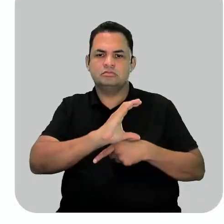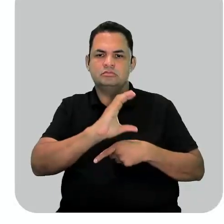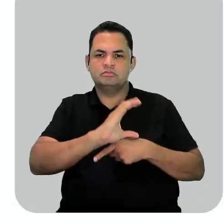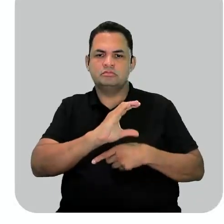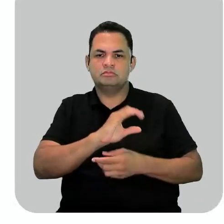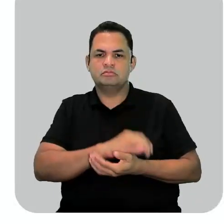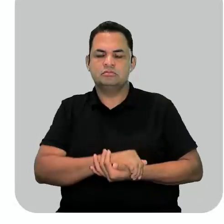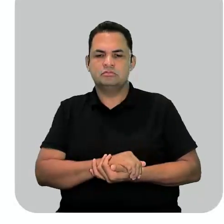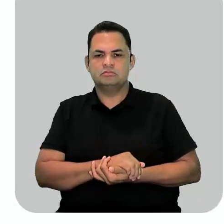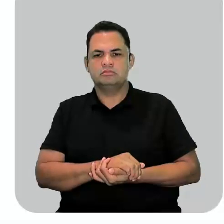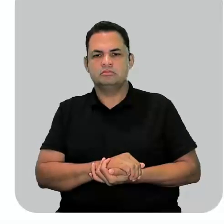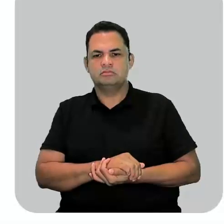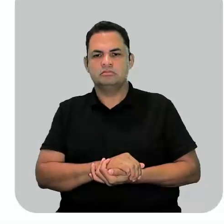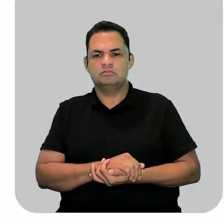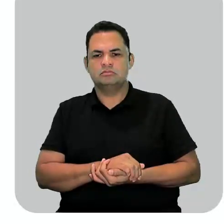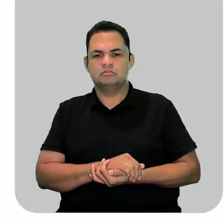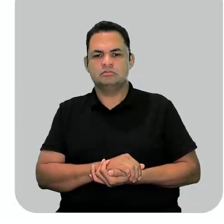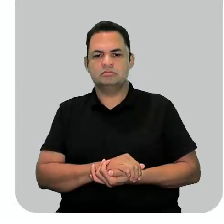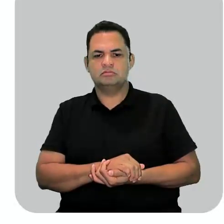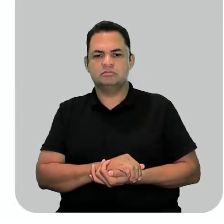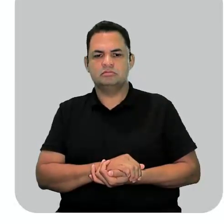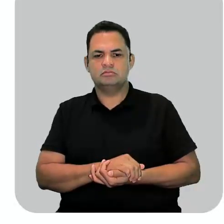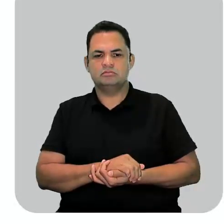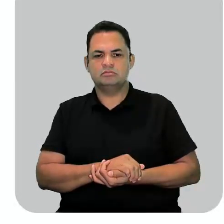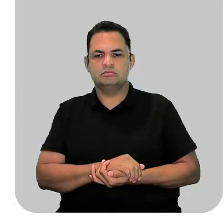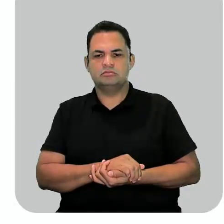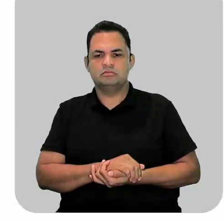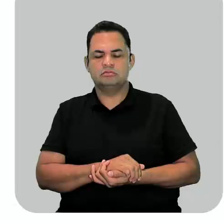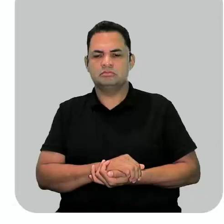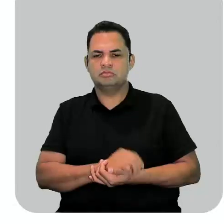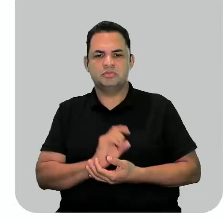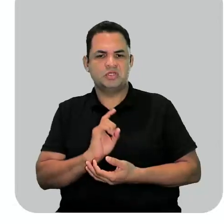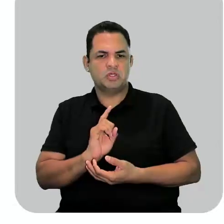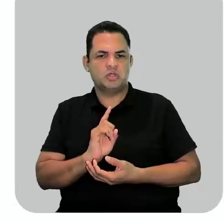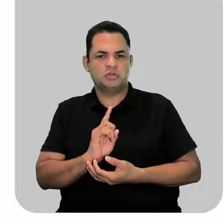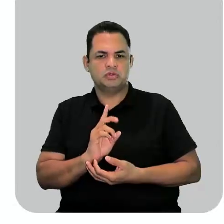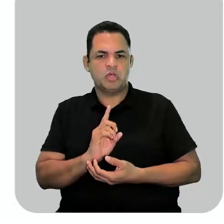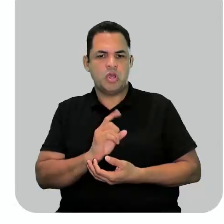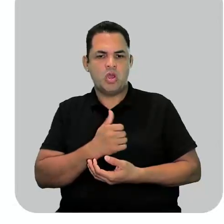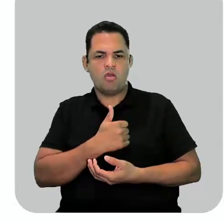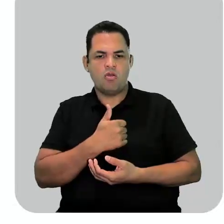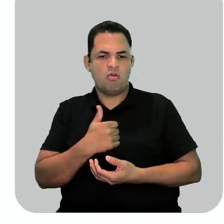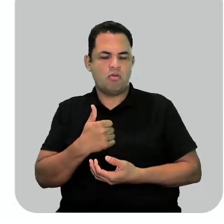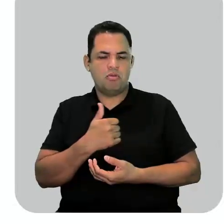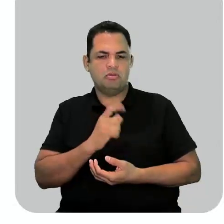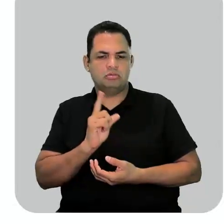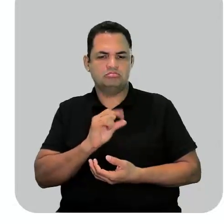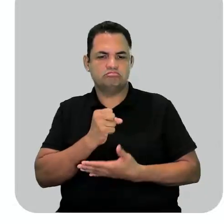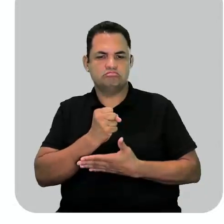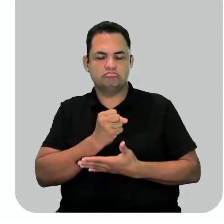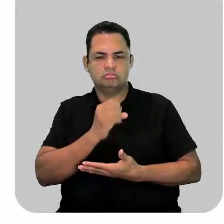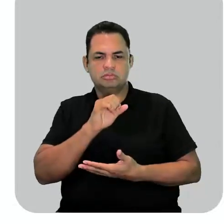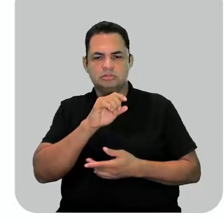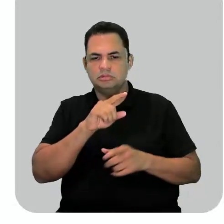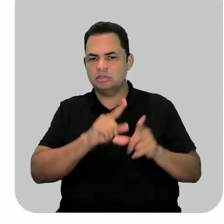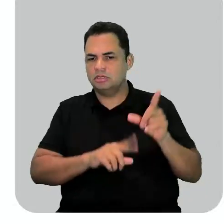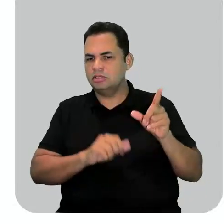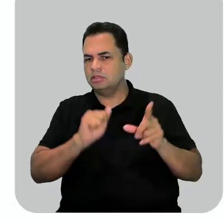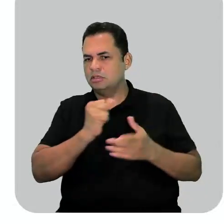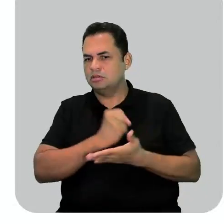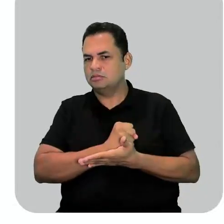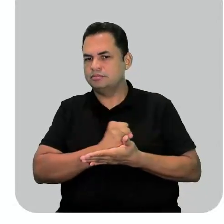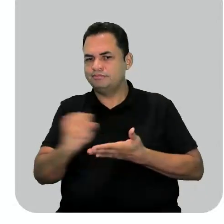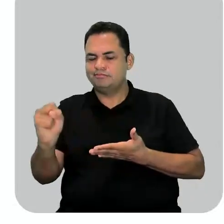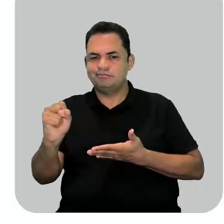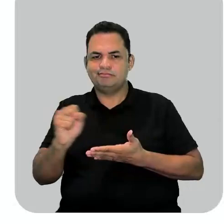está dizendo que ele tem 12. Aqui a gente contou que ele tem apenas 11. Então, a letra A já está fora